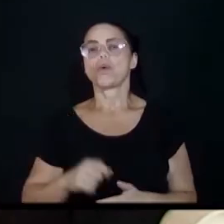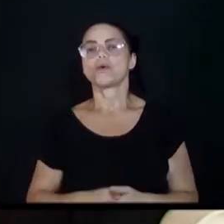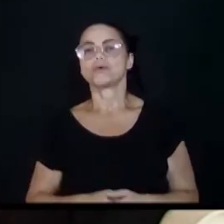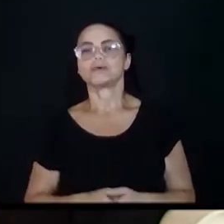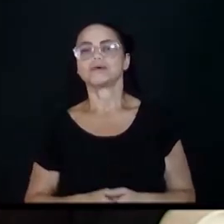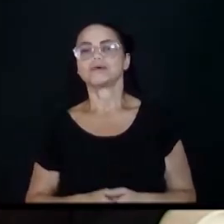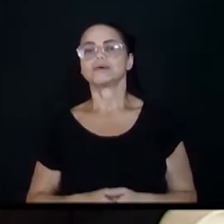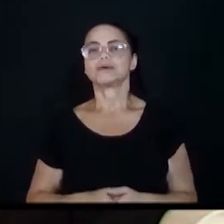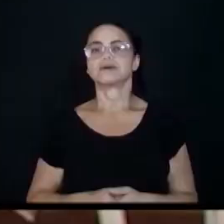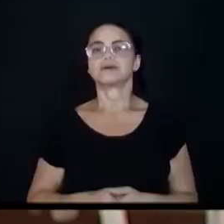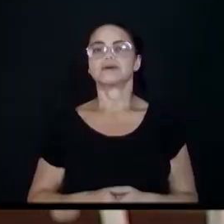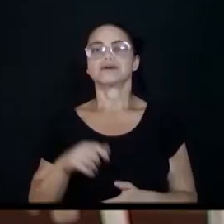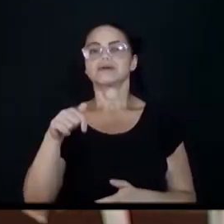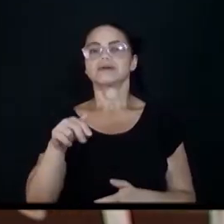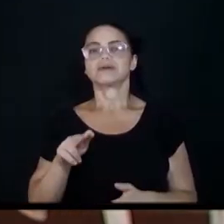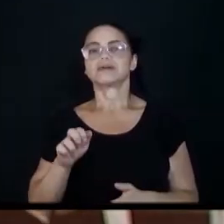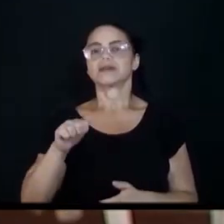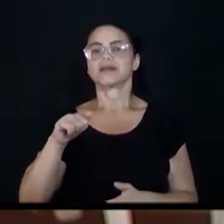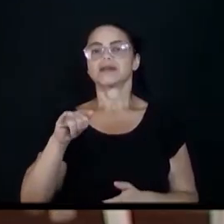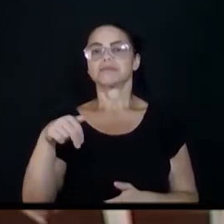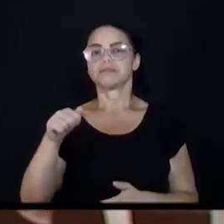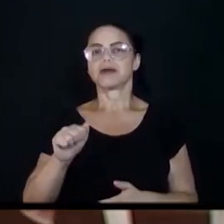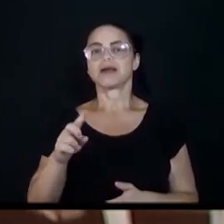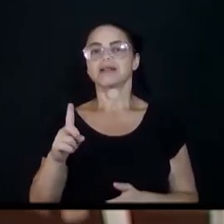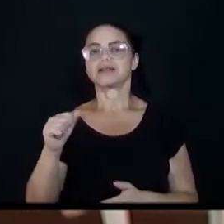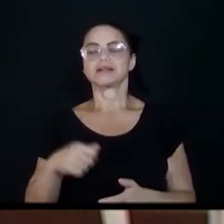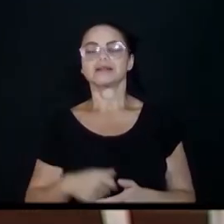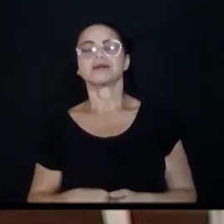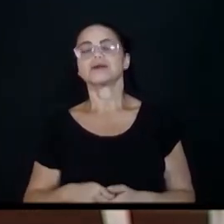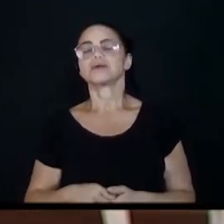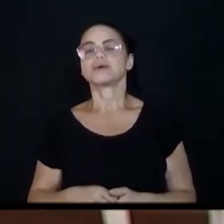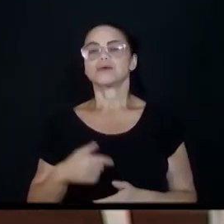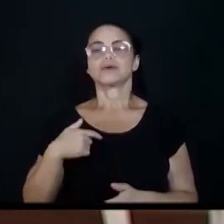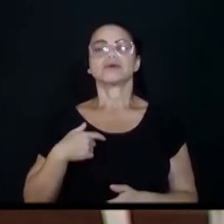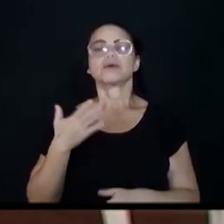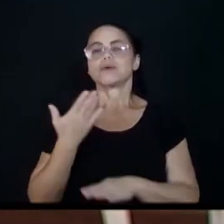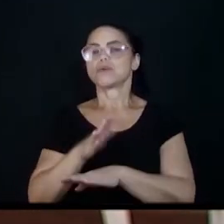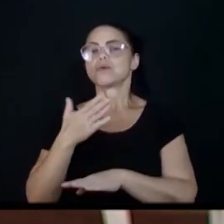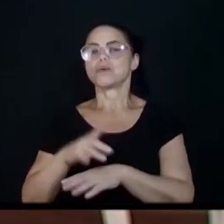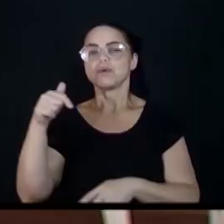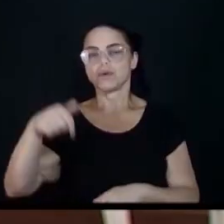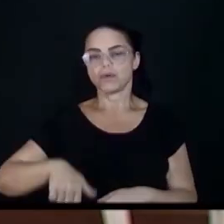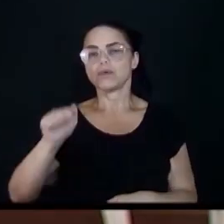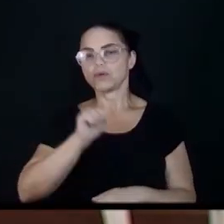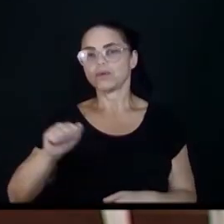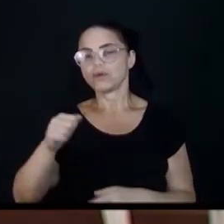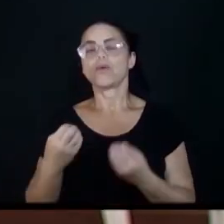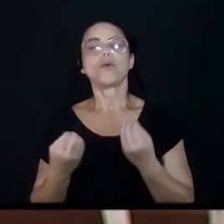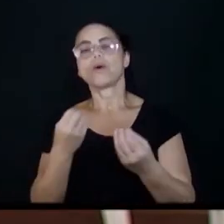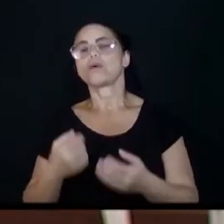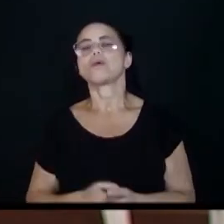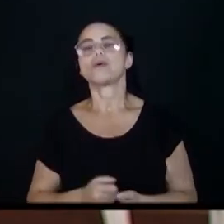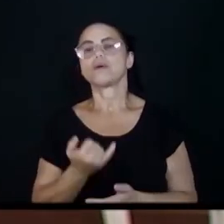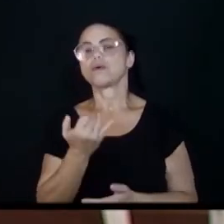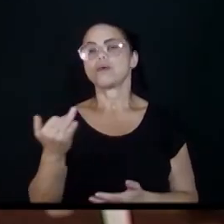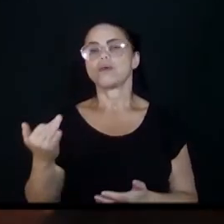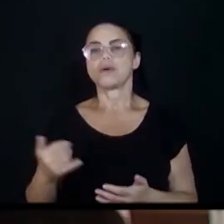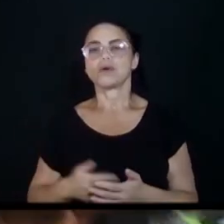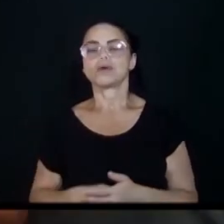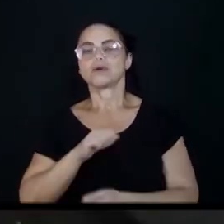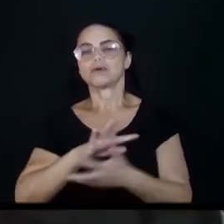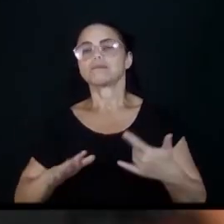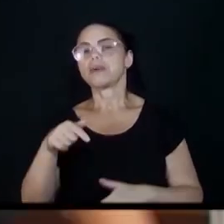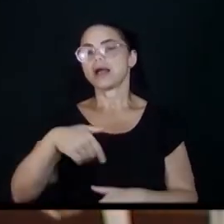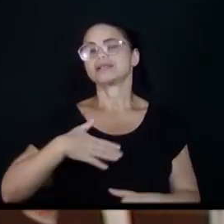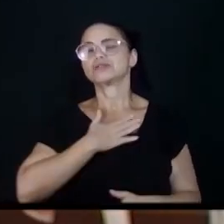que a maioria gosta. Como é para você frequentar aqui a associação, né? Quais são as atividades que você mais